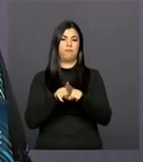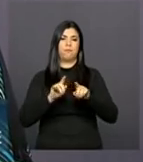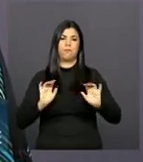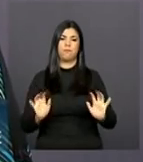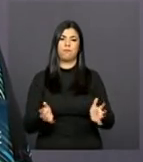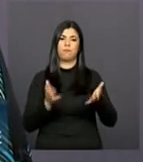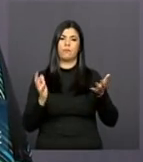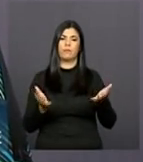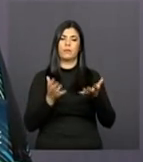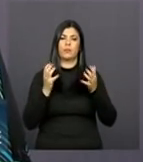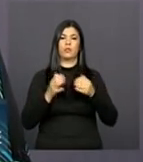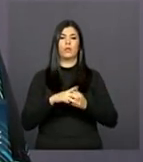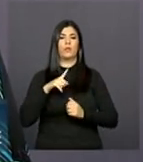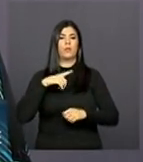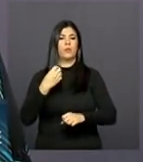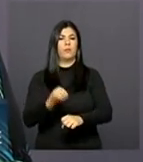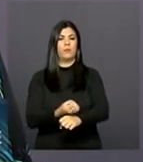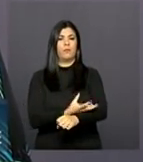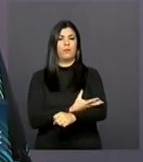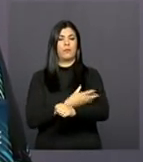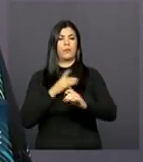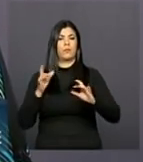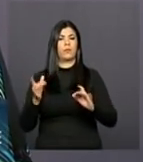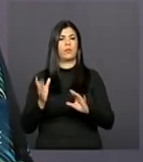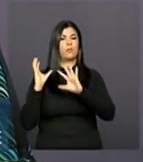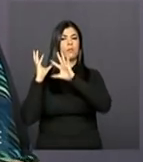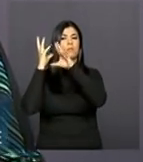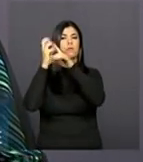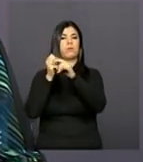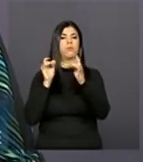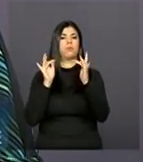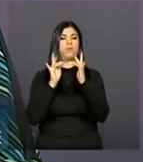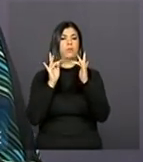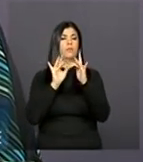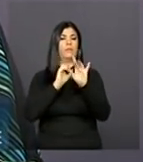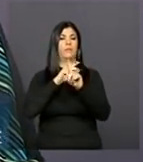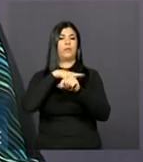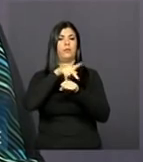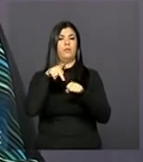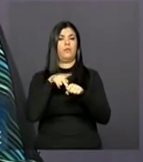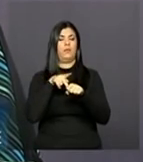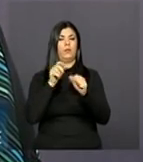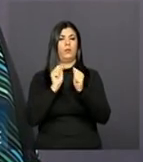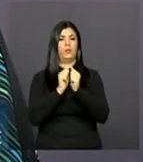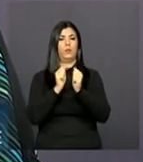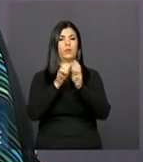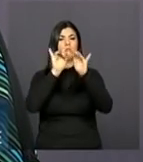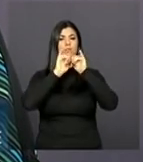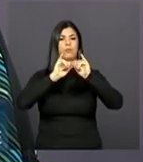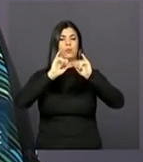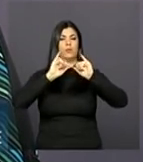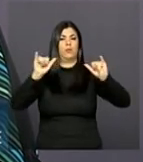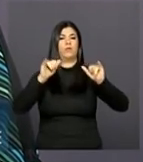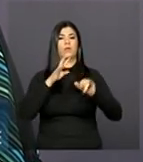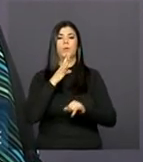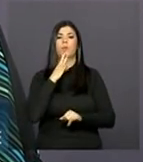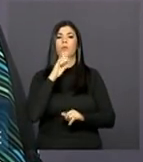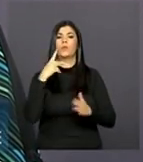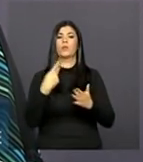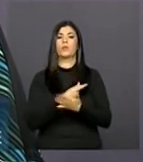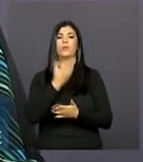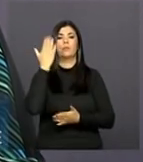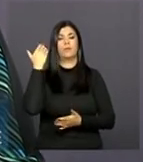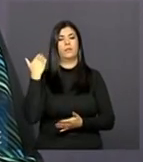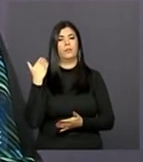reconciliação do do país consigo mesmo por meio da informação e do